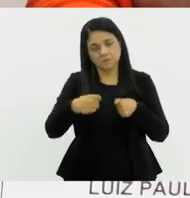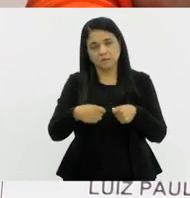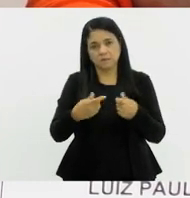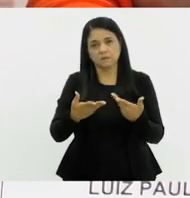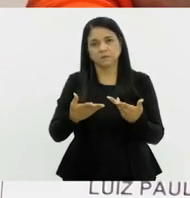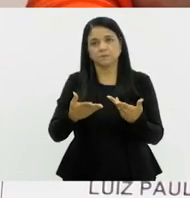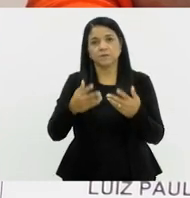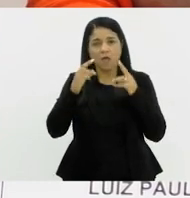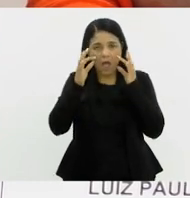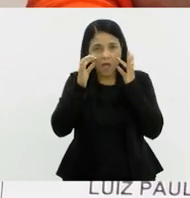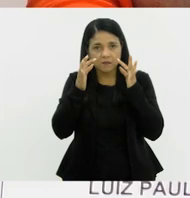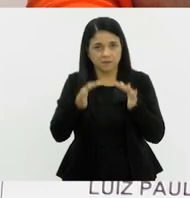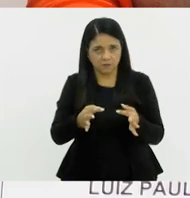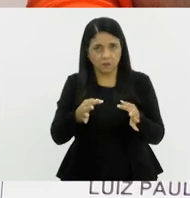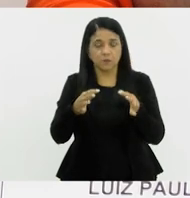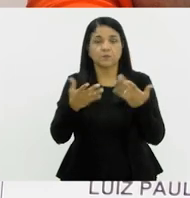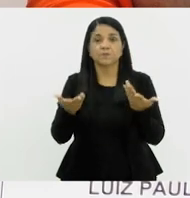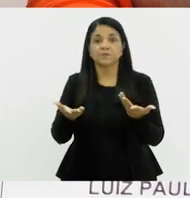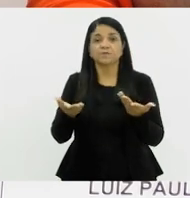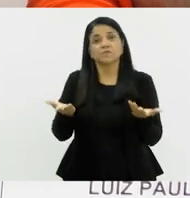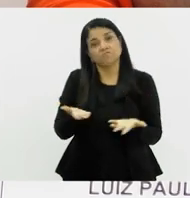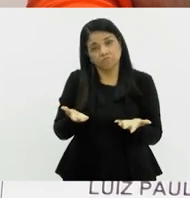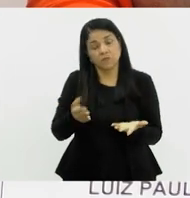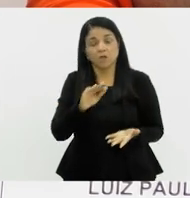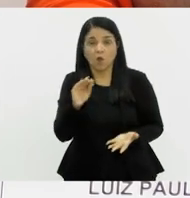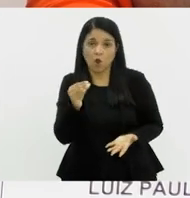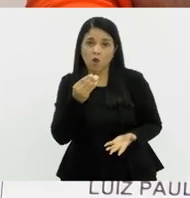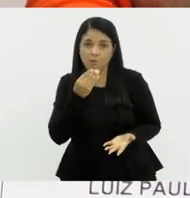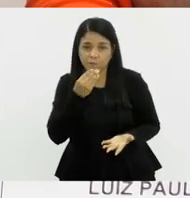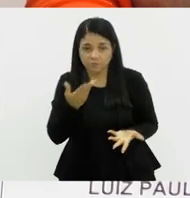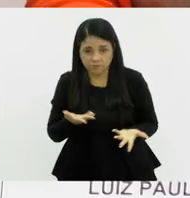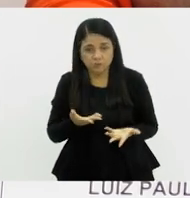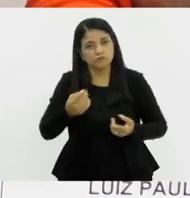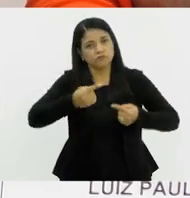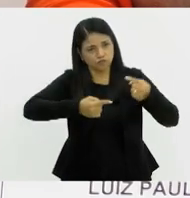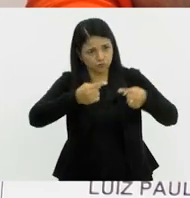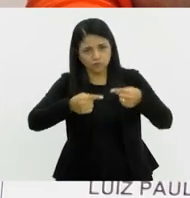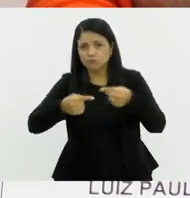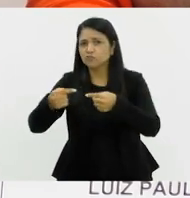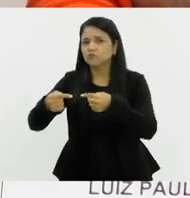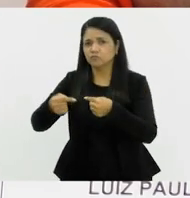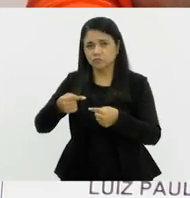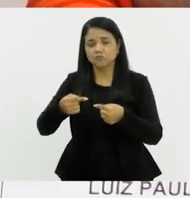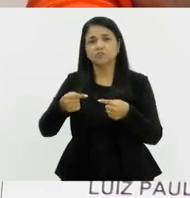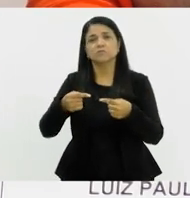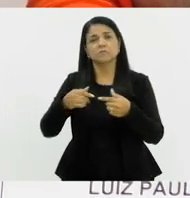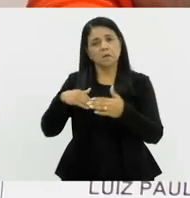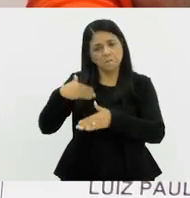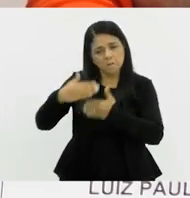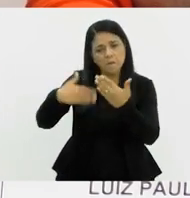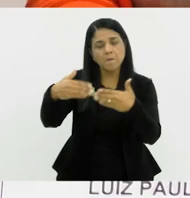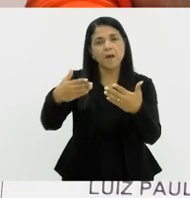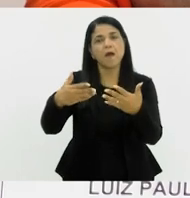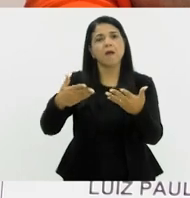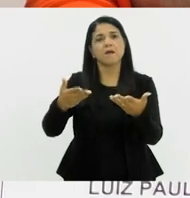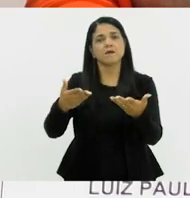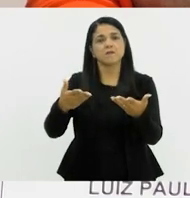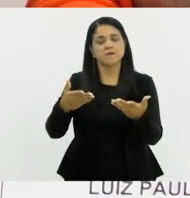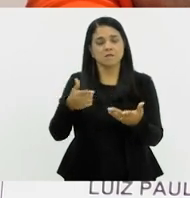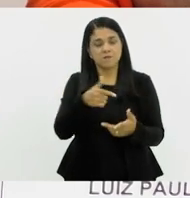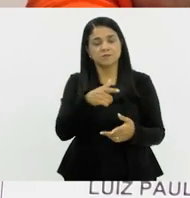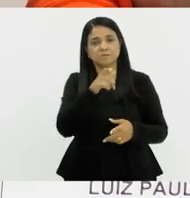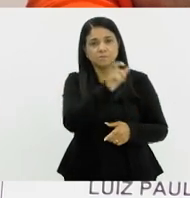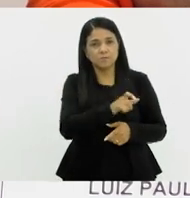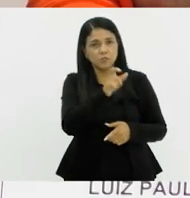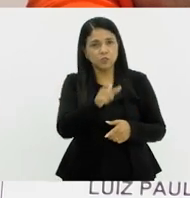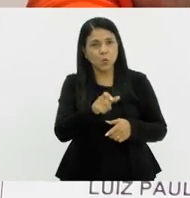É bem oportuno, né, todo essa discussão, para a gente poder avançar e dar acesso àquelas pessoas, né,